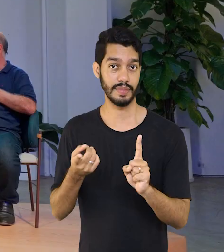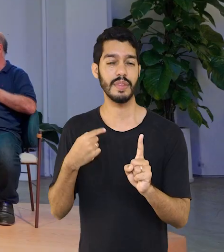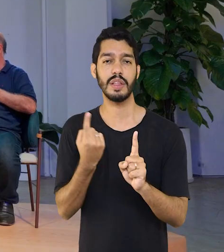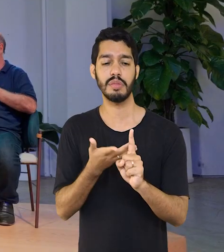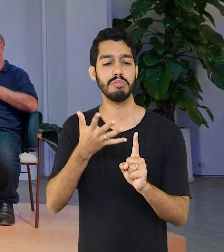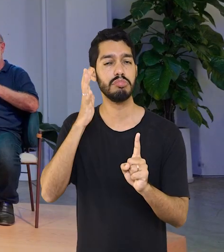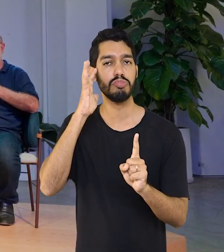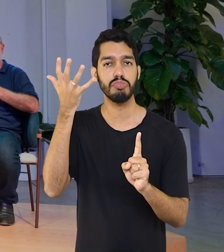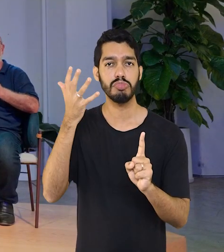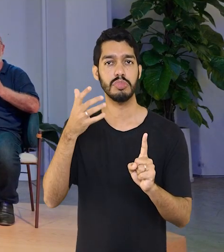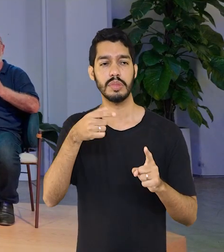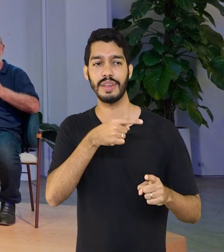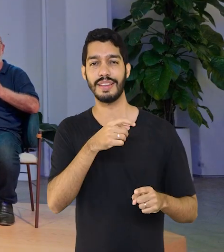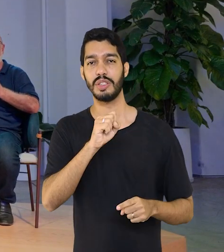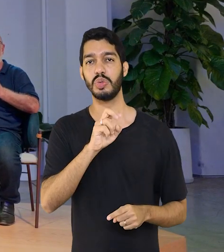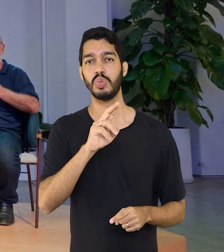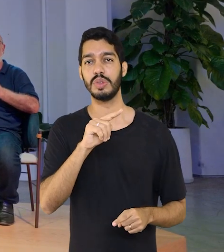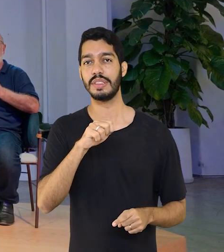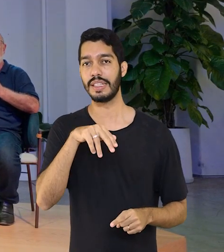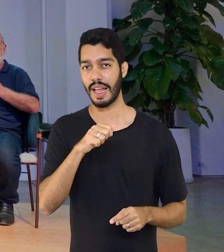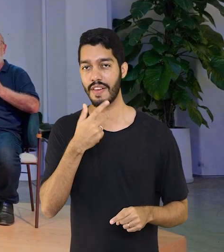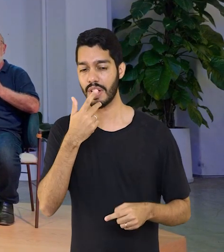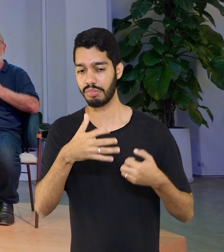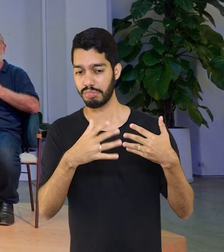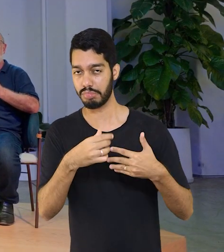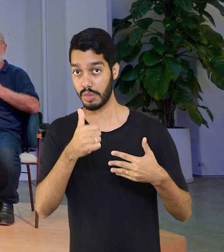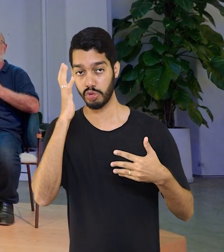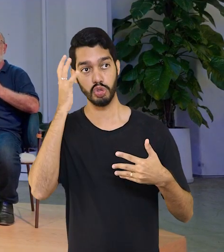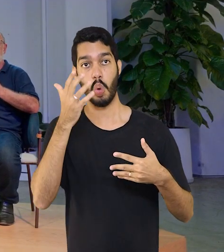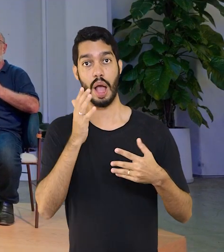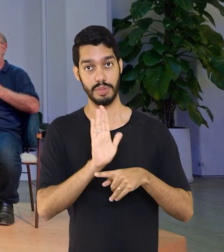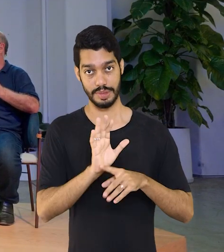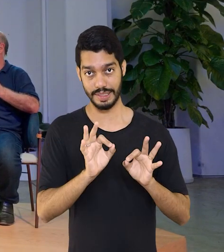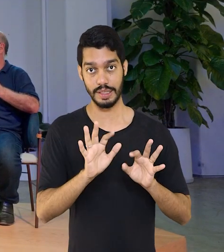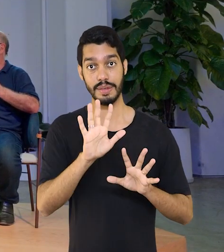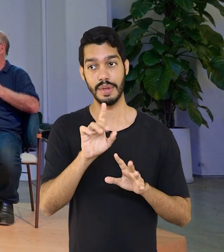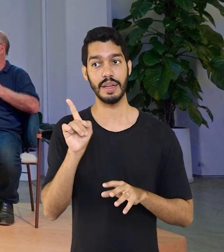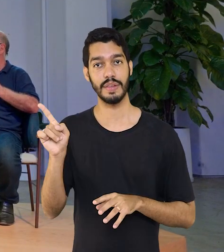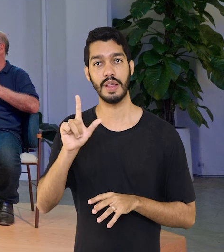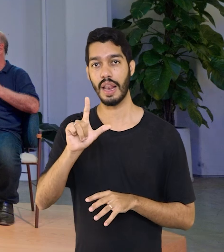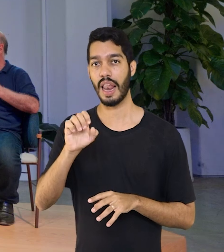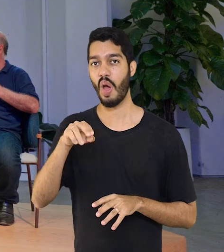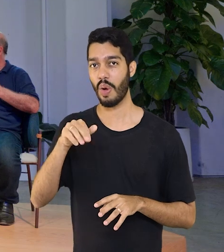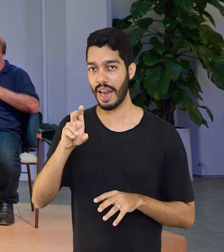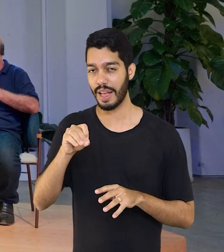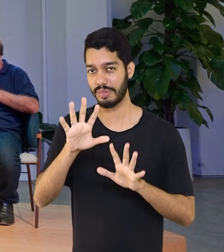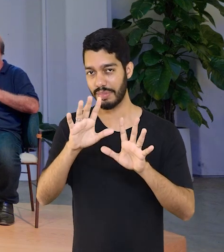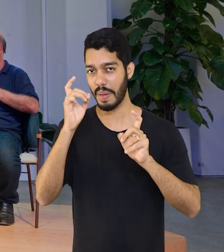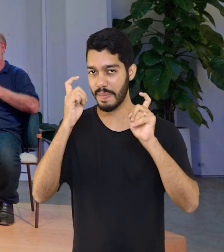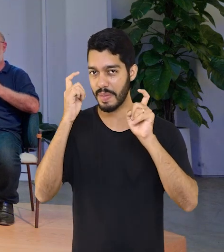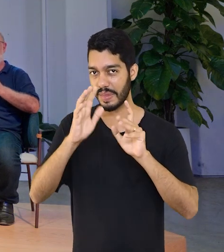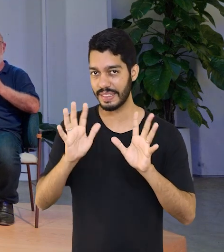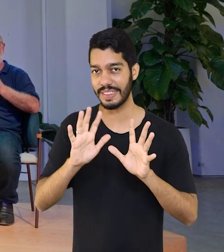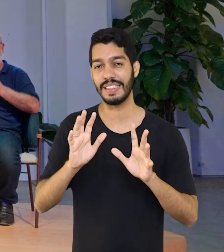por outro lado, ao tipo de solução que a Suzana mencionou, mas que, Leonardo, não fique preocupado, tenho